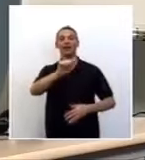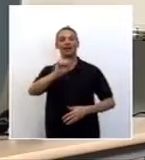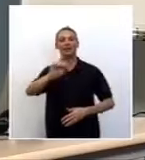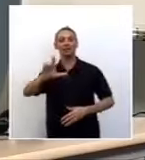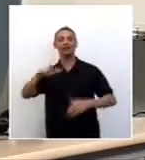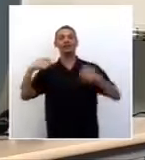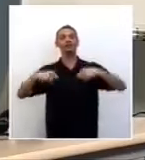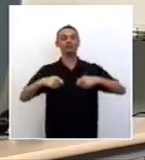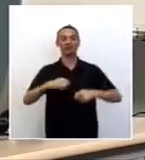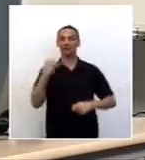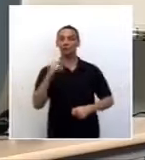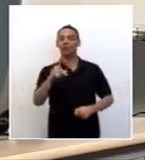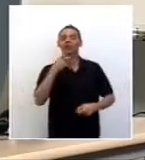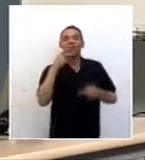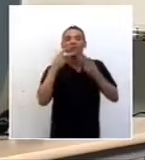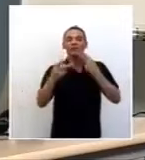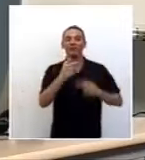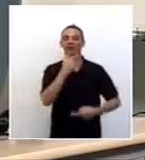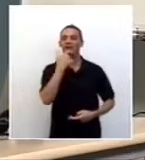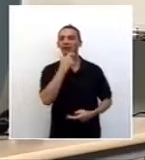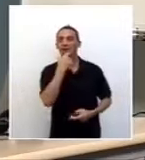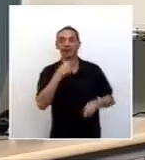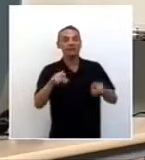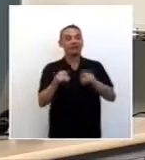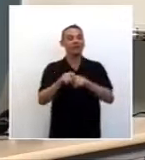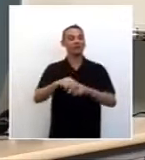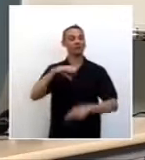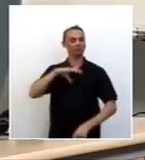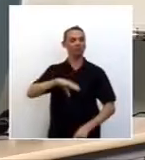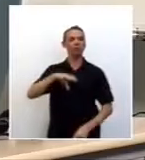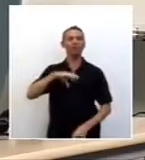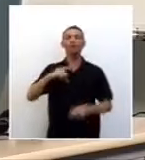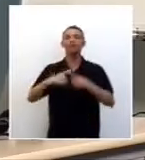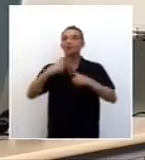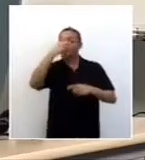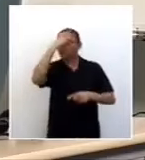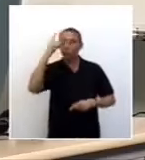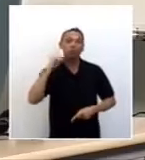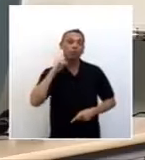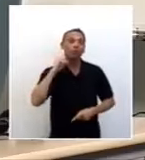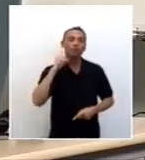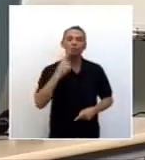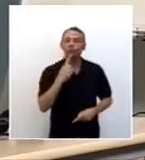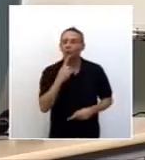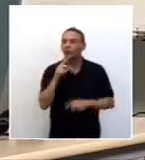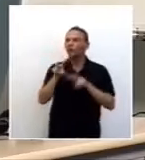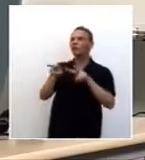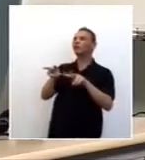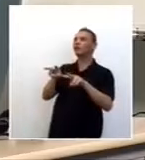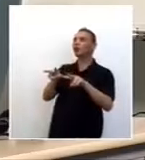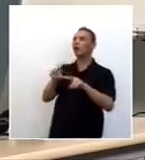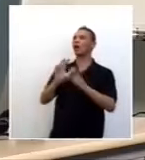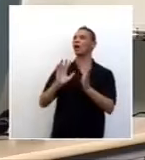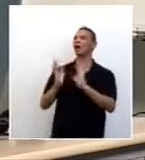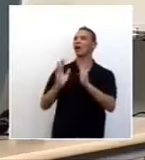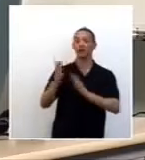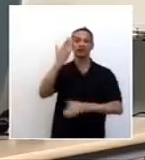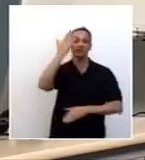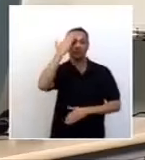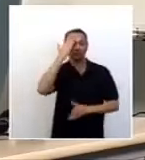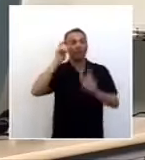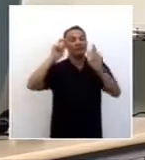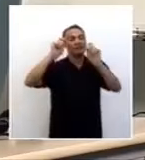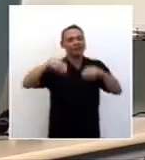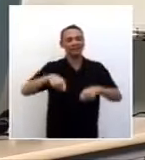inglês e português para que as pessoas com deficiência auditiva elas também têm a oportunidade de compreender a aula se nós não fizermos